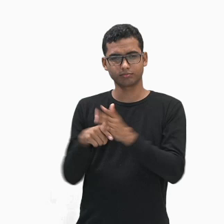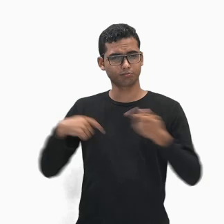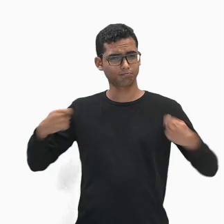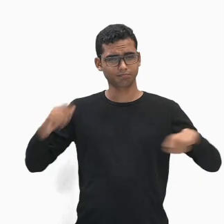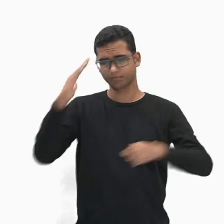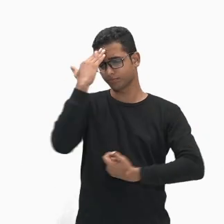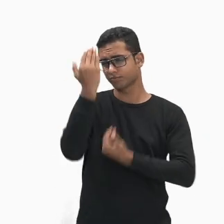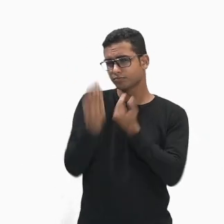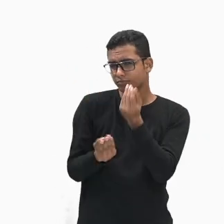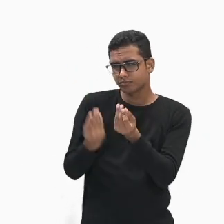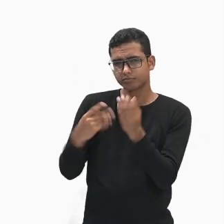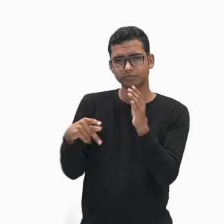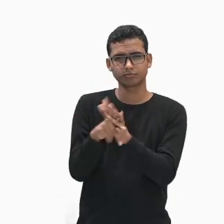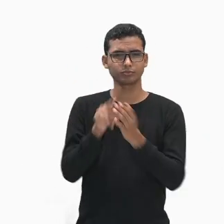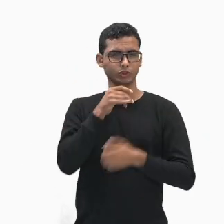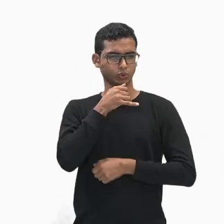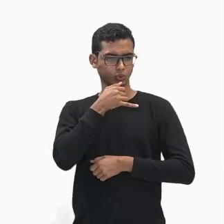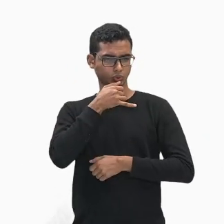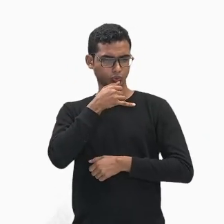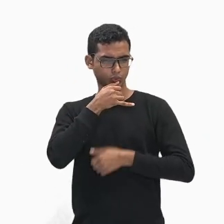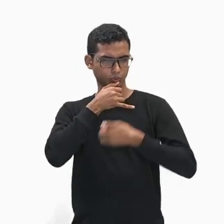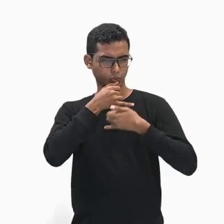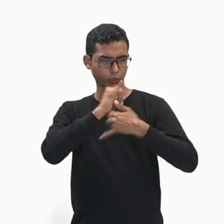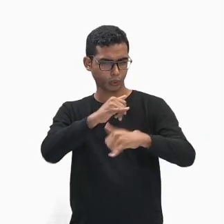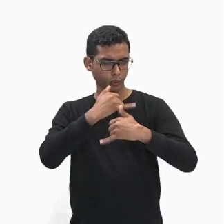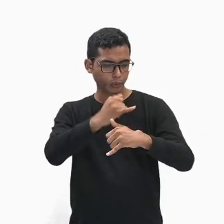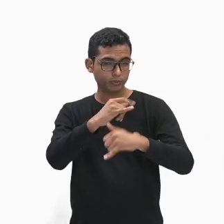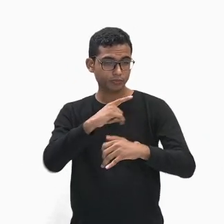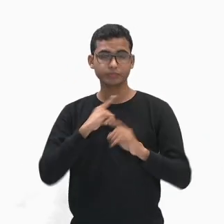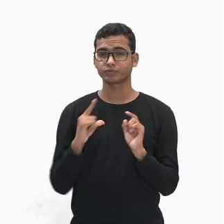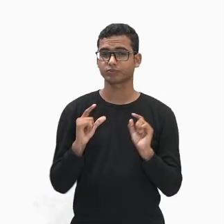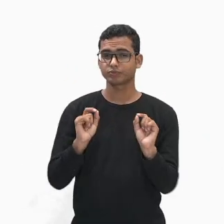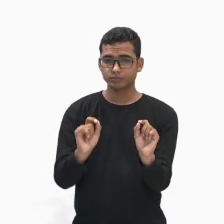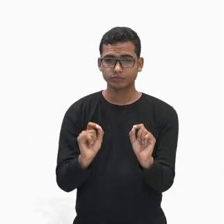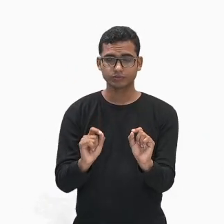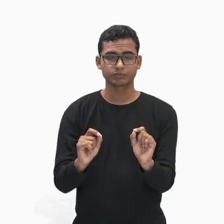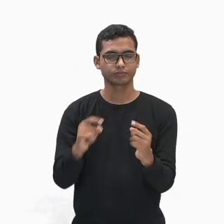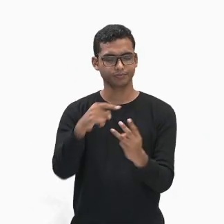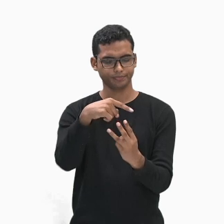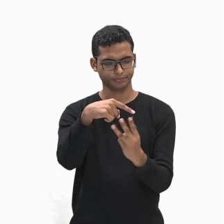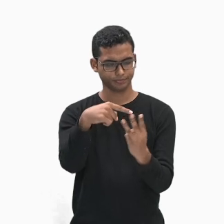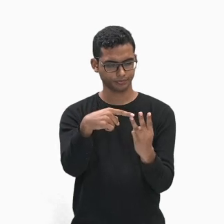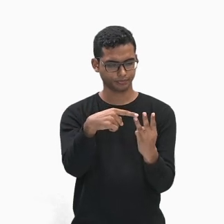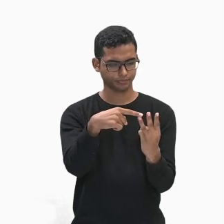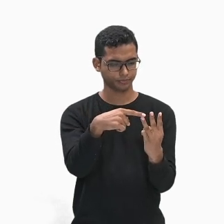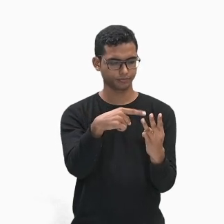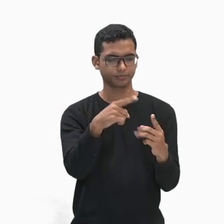a eletricidade, ela tem as três áreas, a eletrostática,